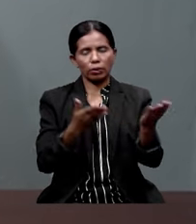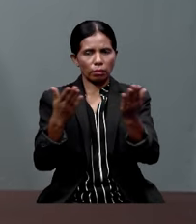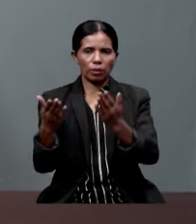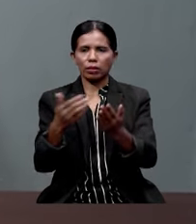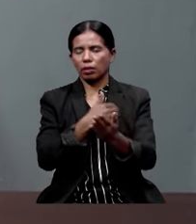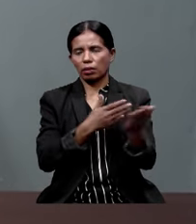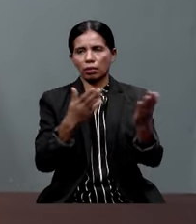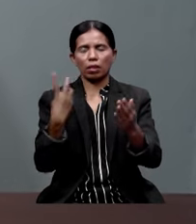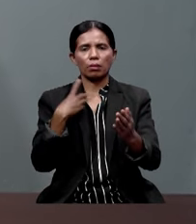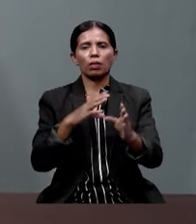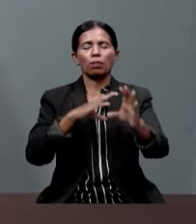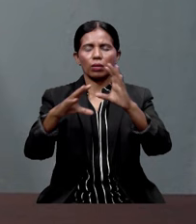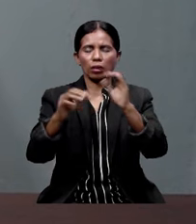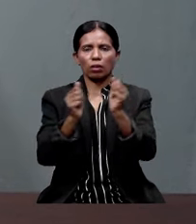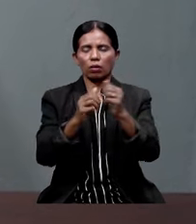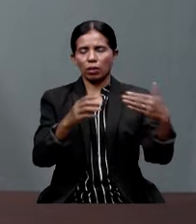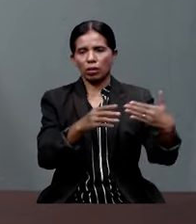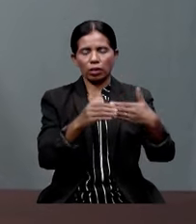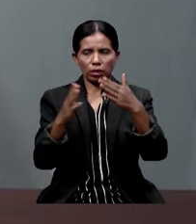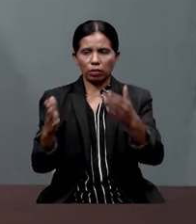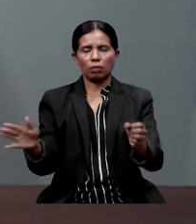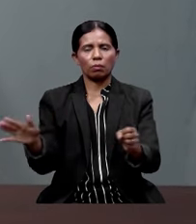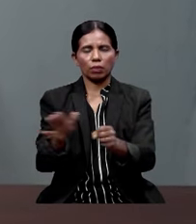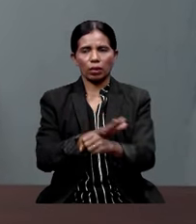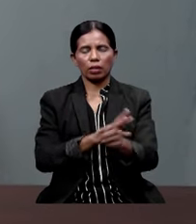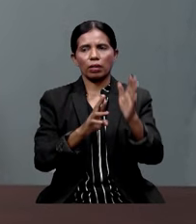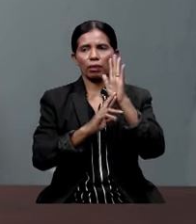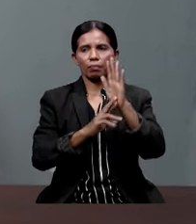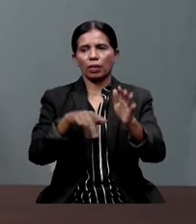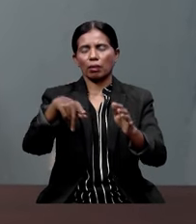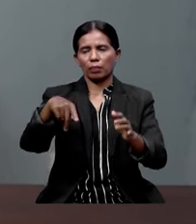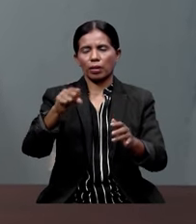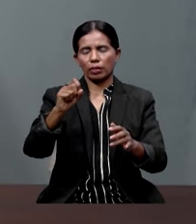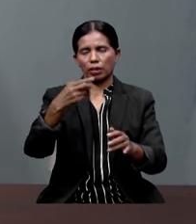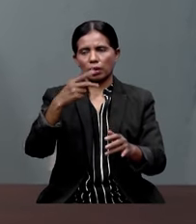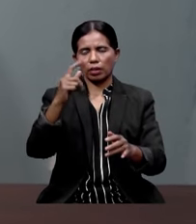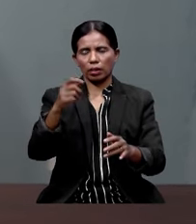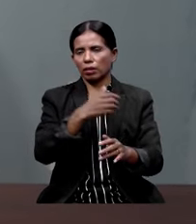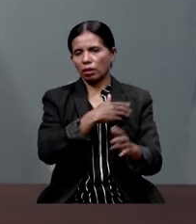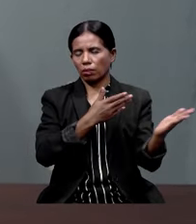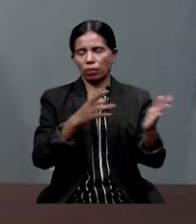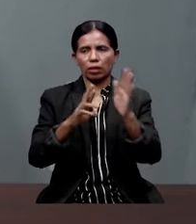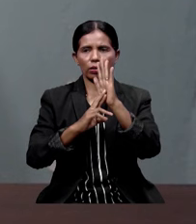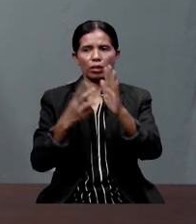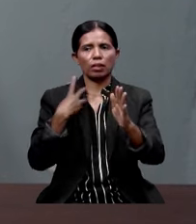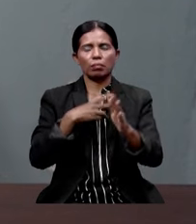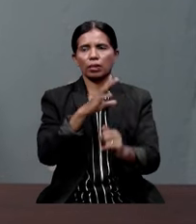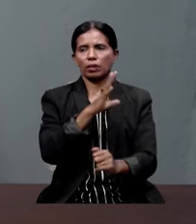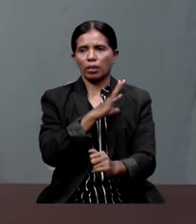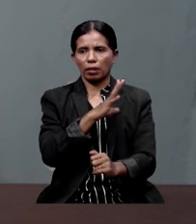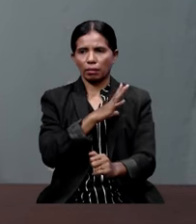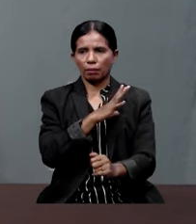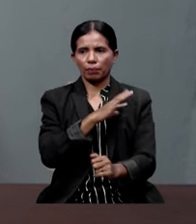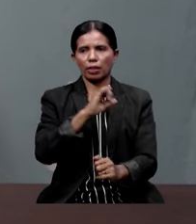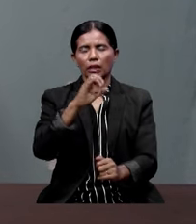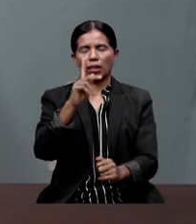se continua comunica o líder sira para tu completa o relatório. Pesa até sira o submete nebe a mim se hein e